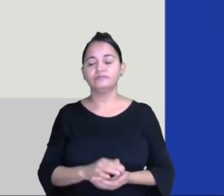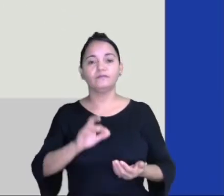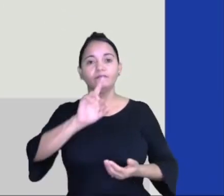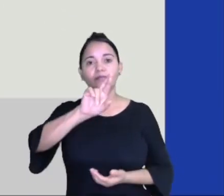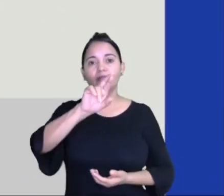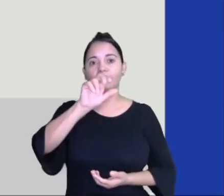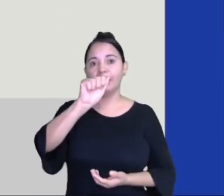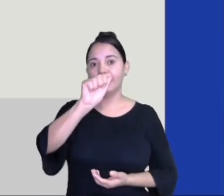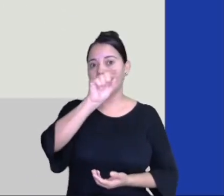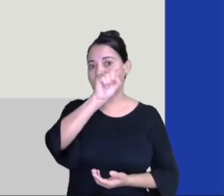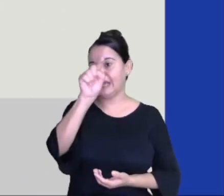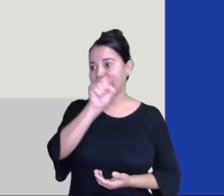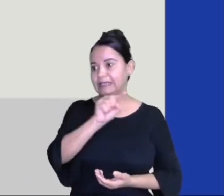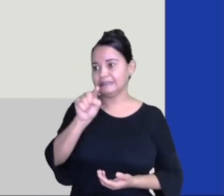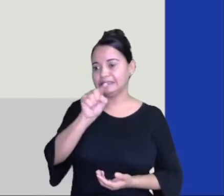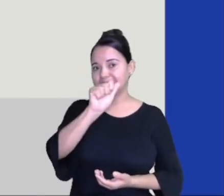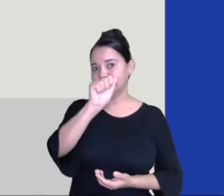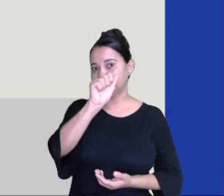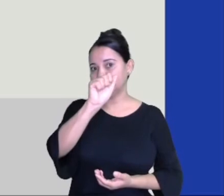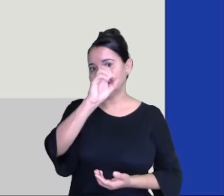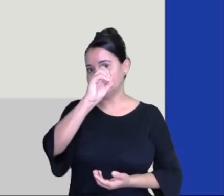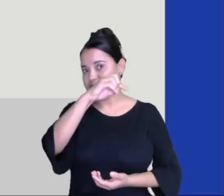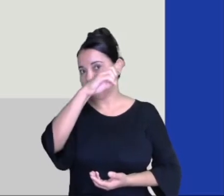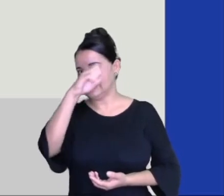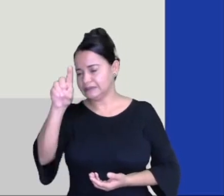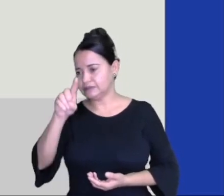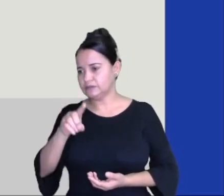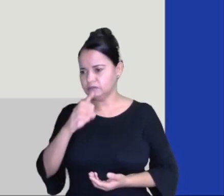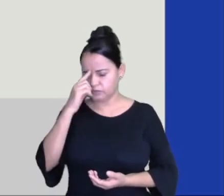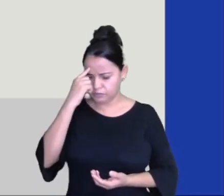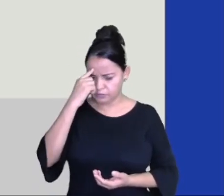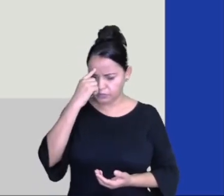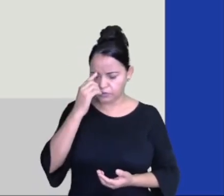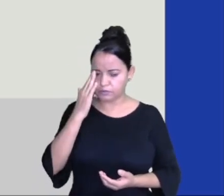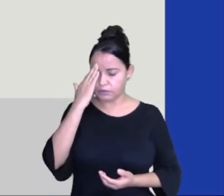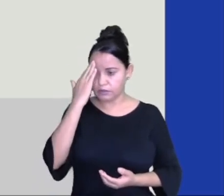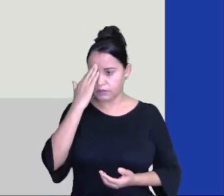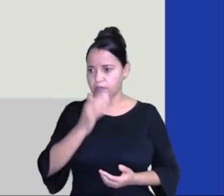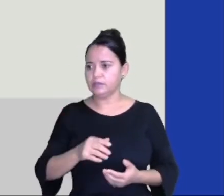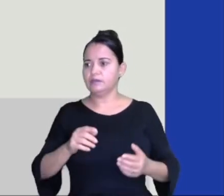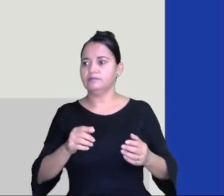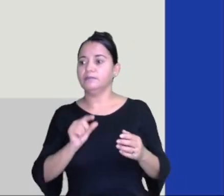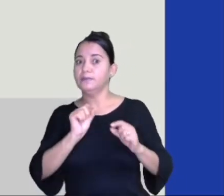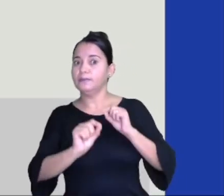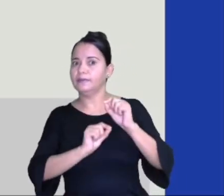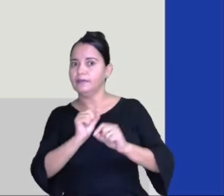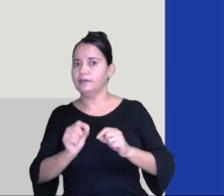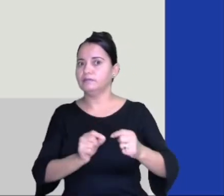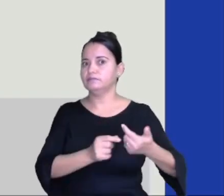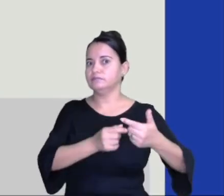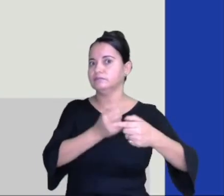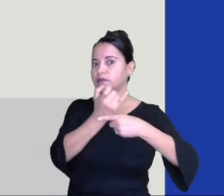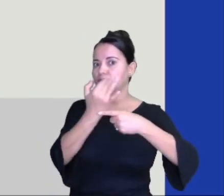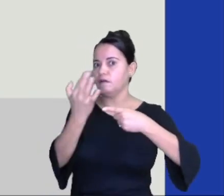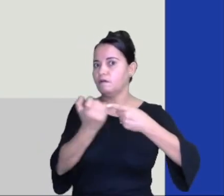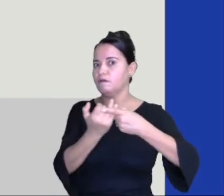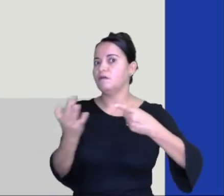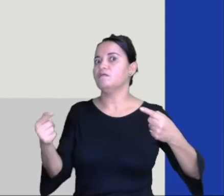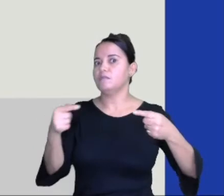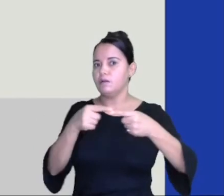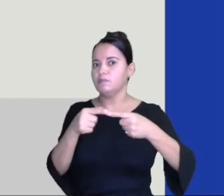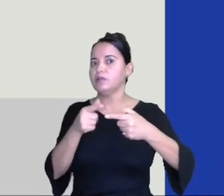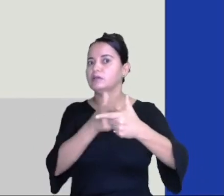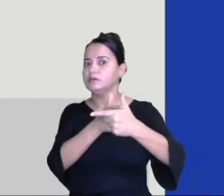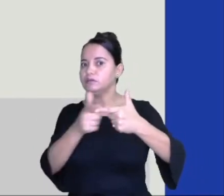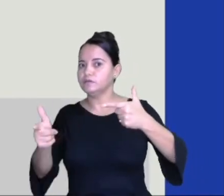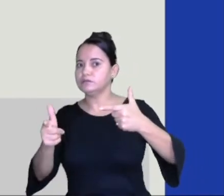razão. Podemos, então, concluir que a representação da divisão é uma fração, que também pode ser